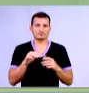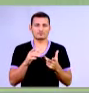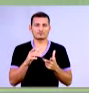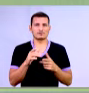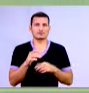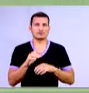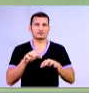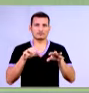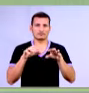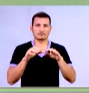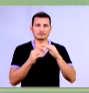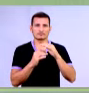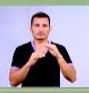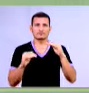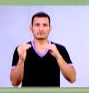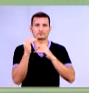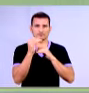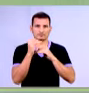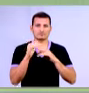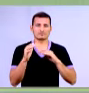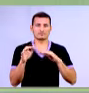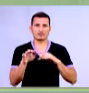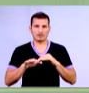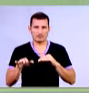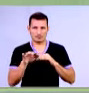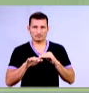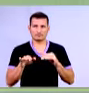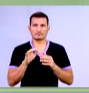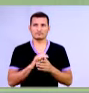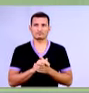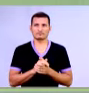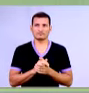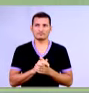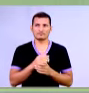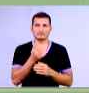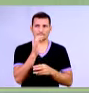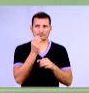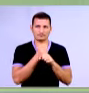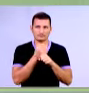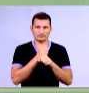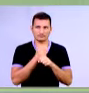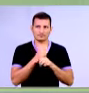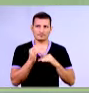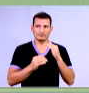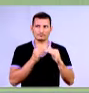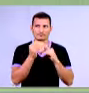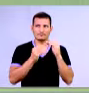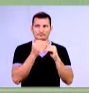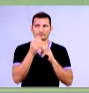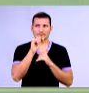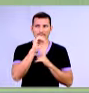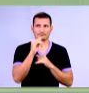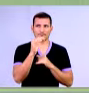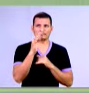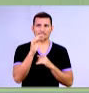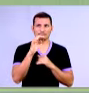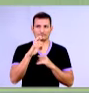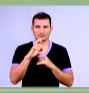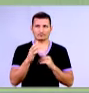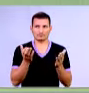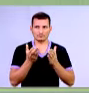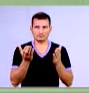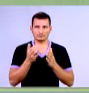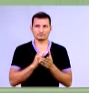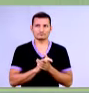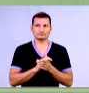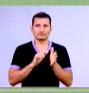computação. Na área de desenvolvimento de sistema, trabalho há 10 anos desenvolvendo software. Hoje sou analista de tecnologia de informação